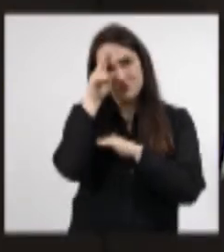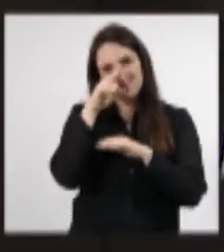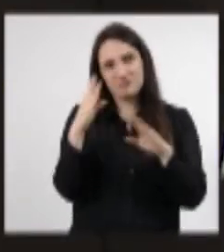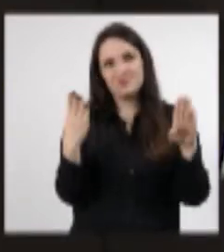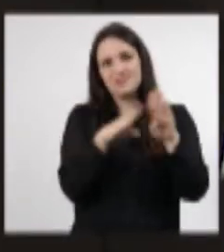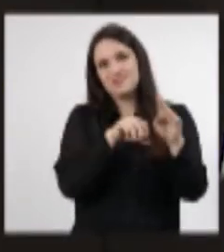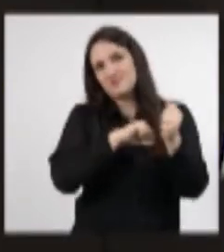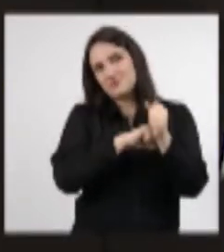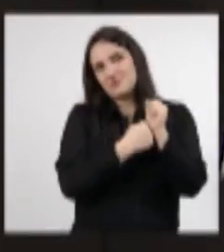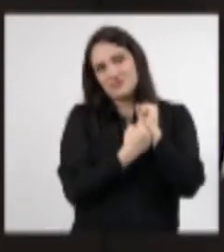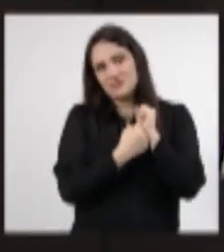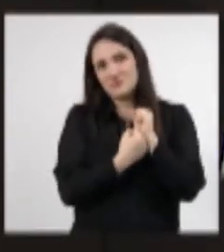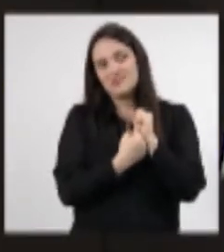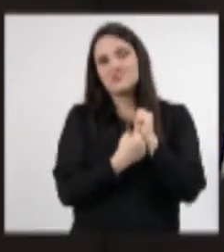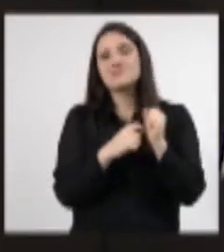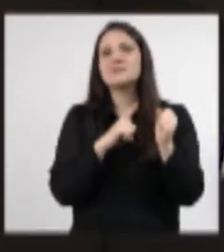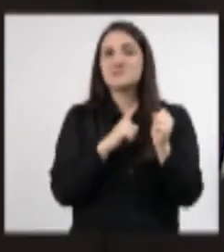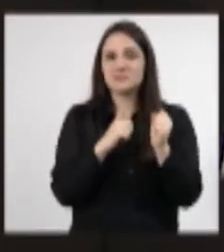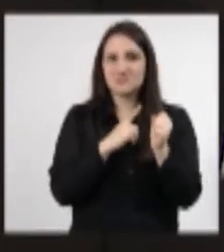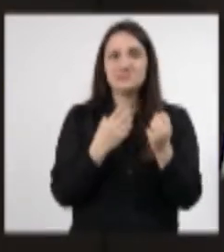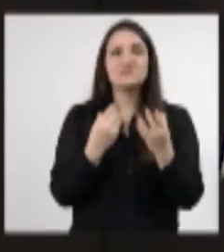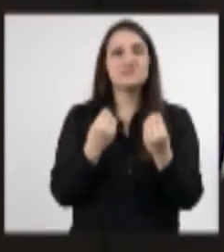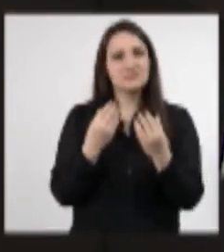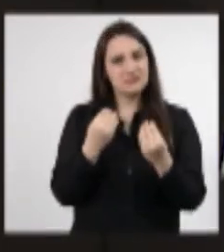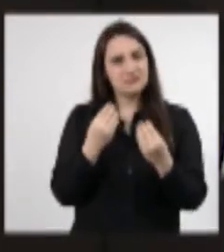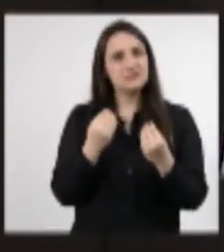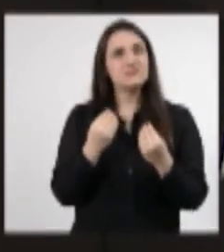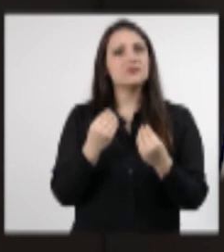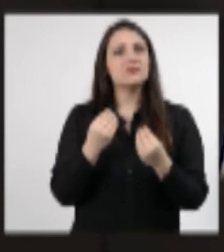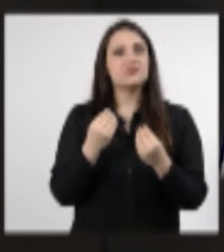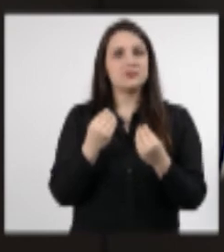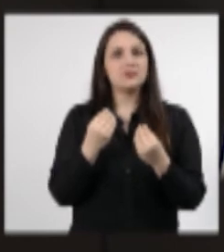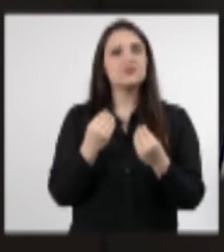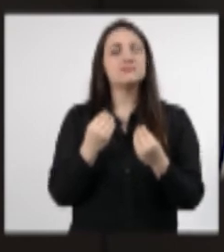ano passado, e que culminou inclusive com a morte de vários